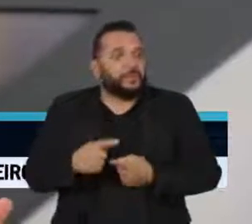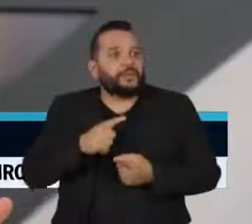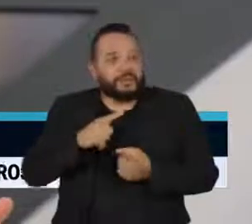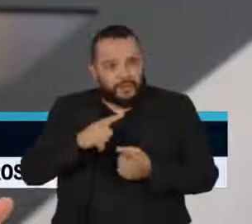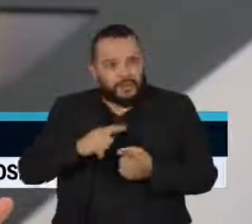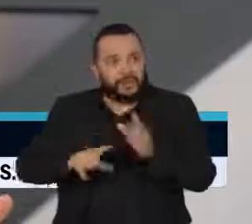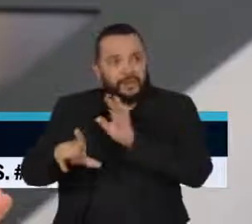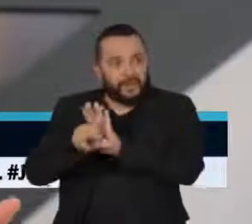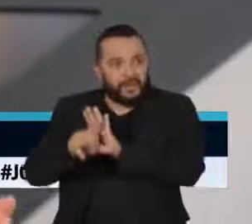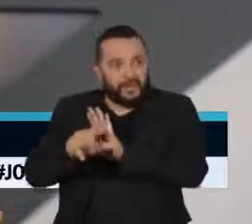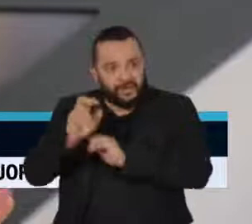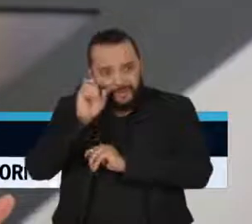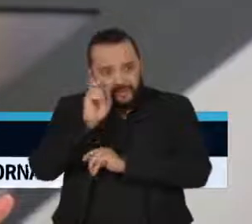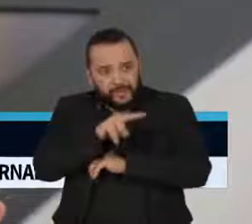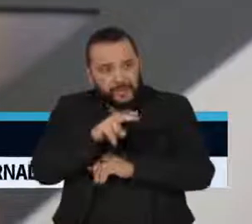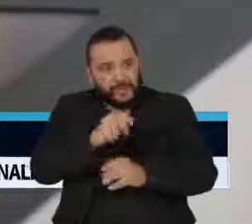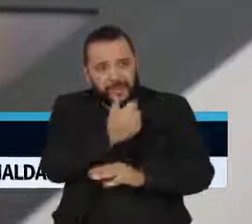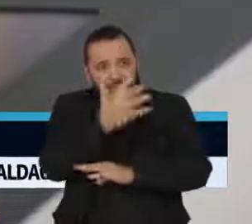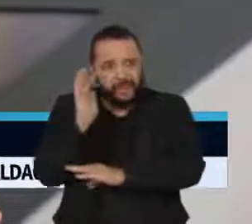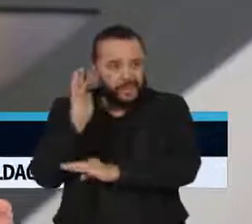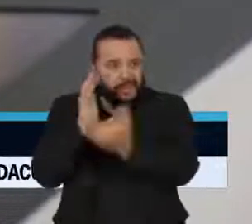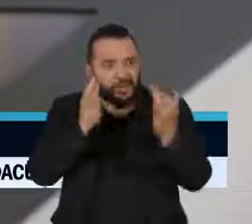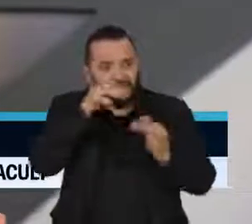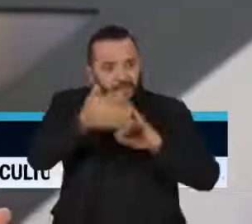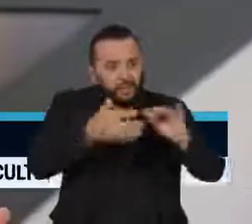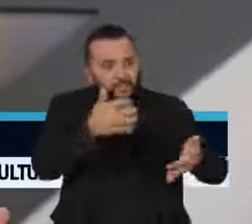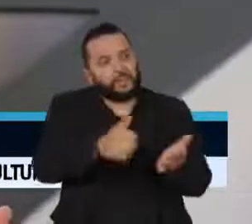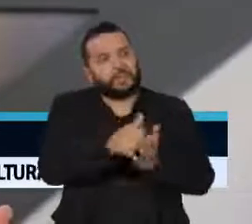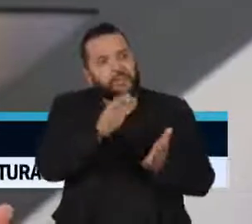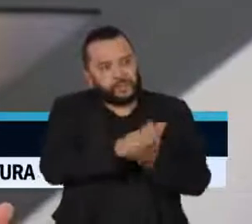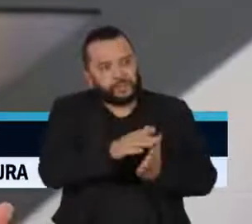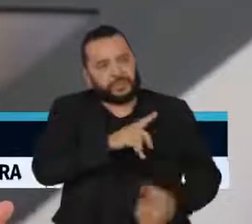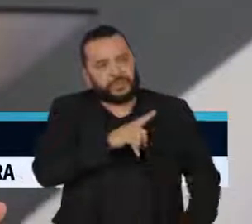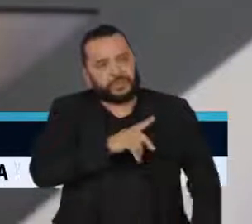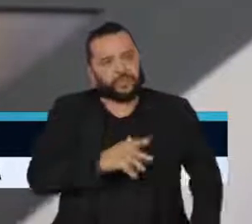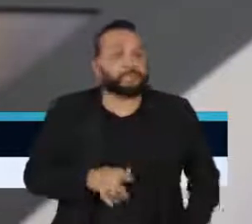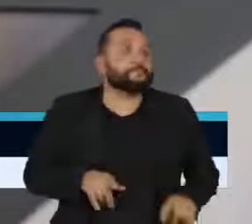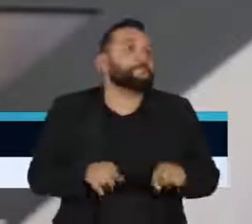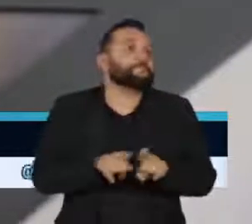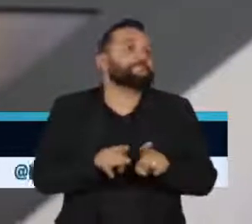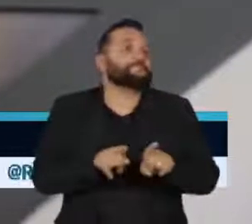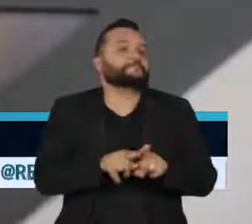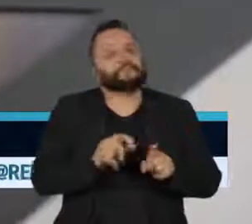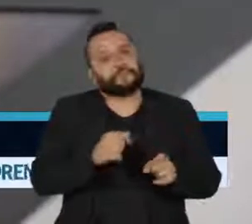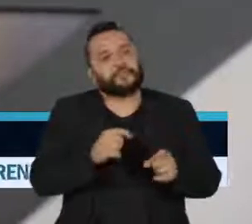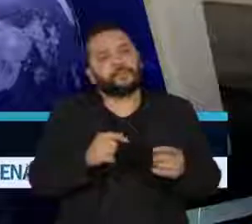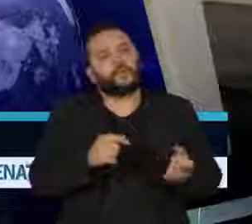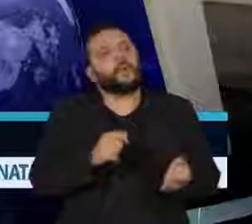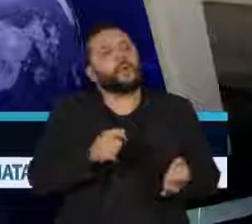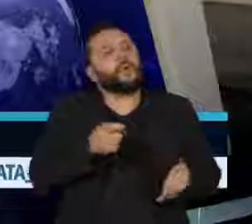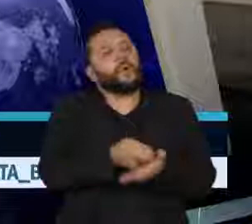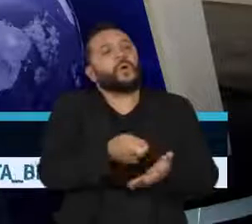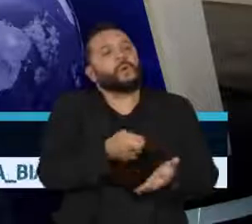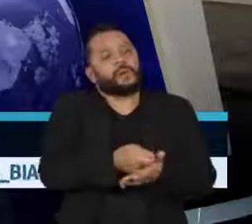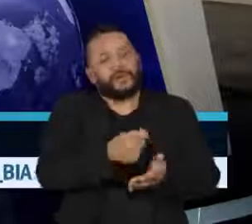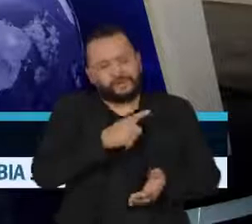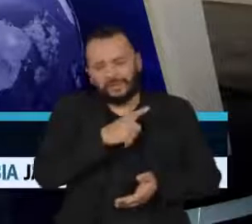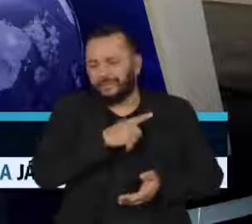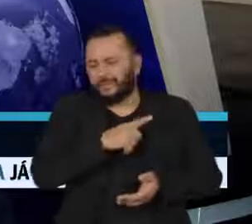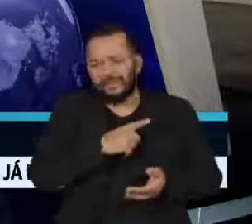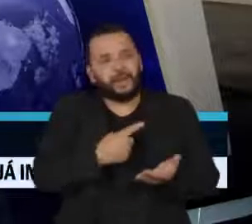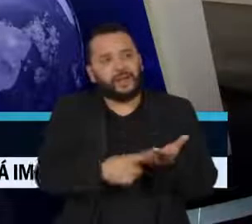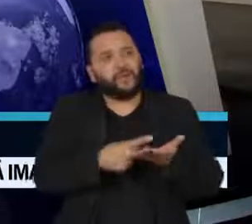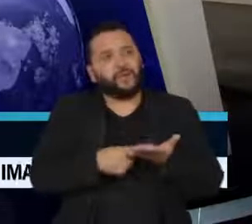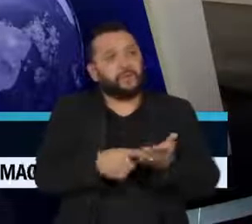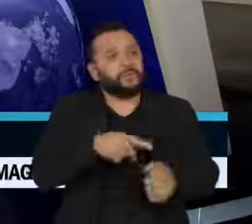quem desmata. E a outra coisa que eu acho interessante que ele falou é essa coisa de cobrar, você já teve até acordos, né, que os